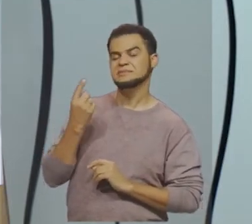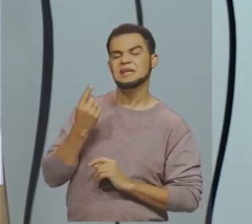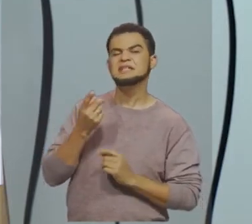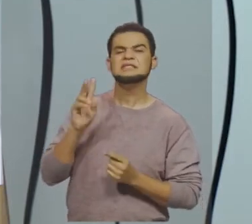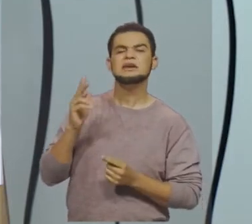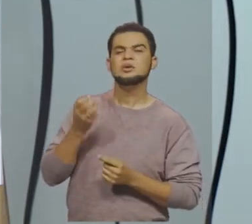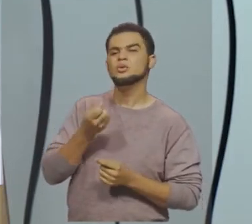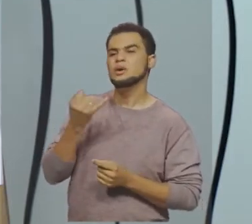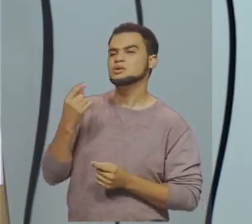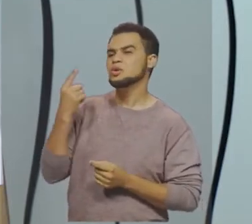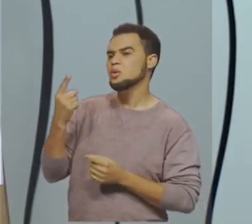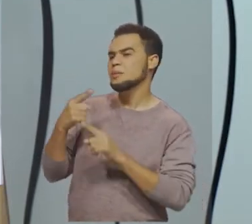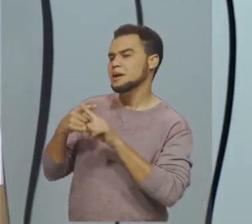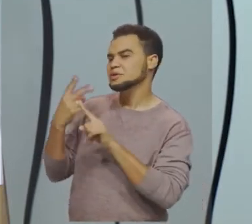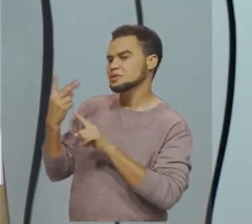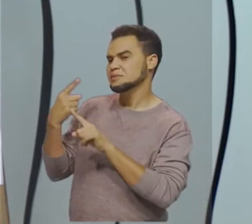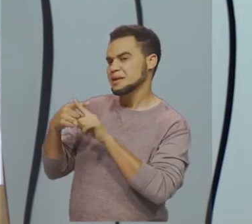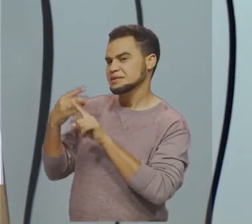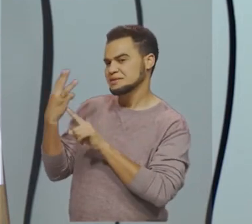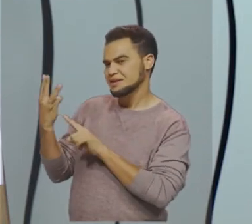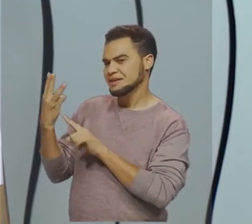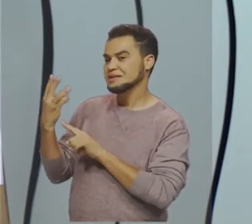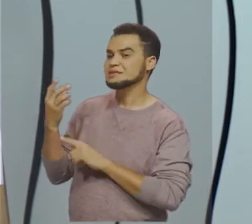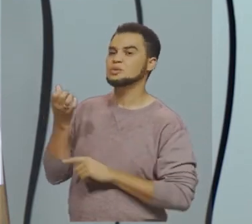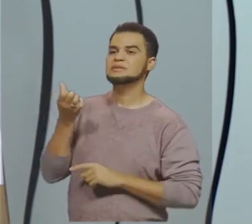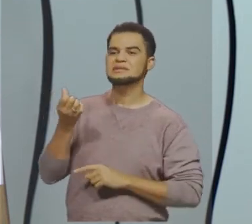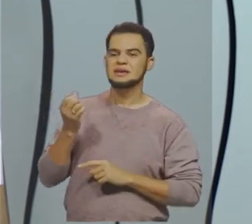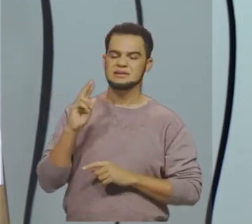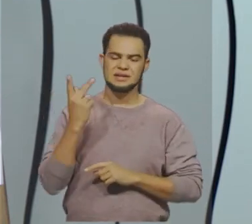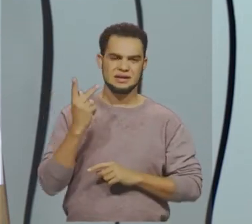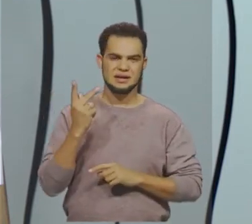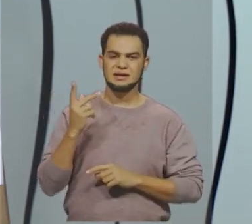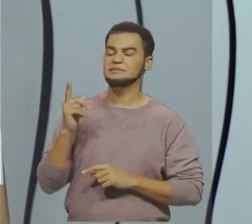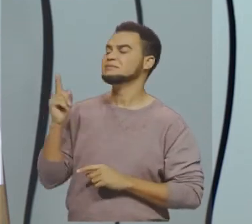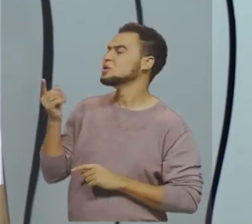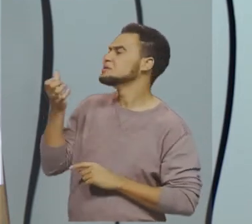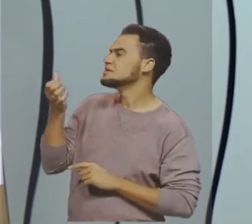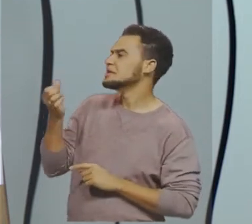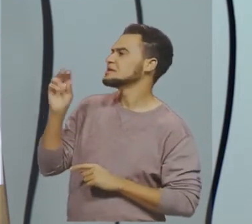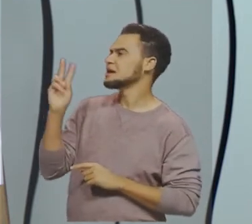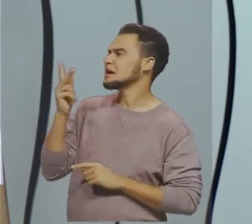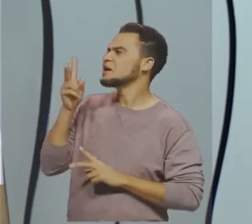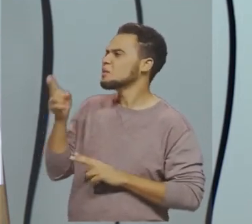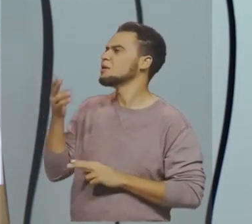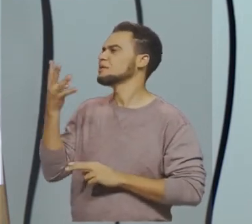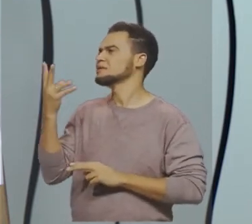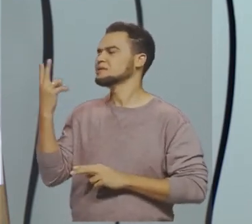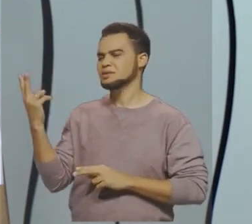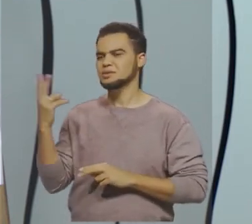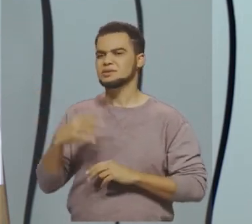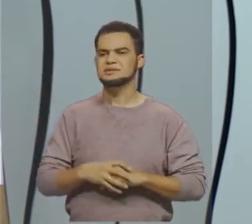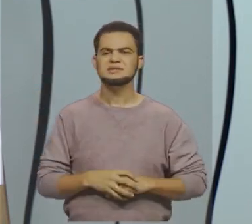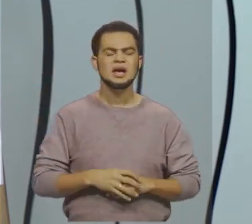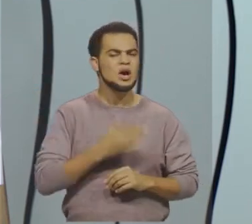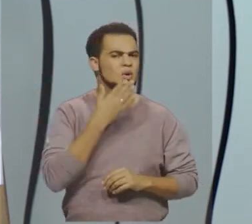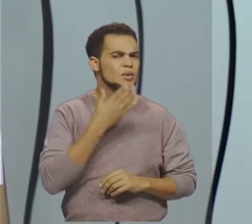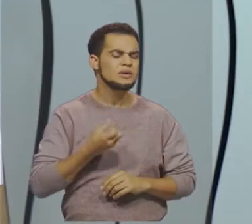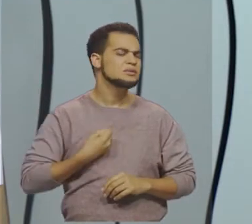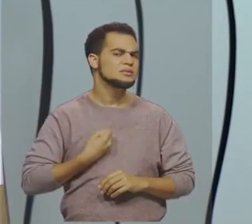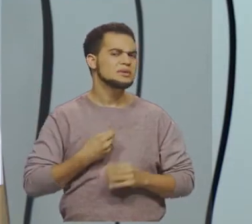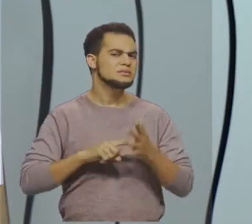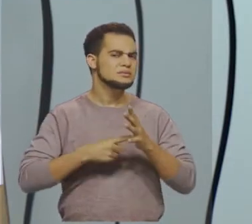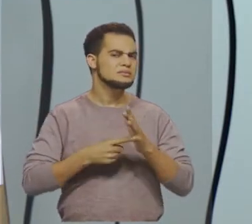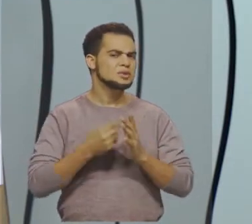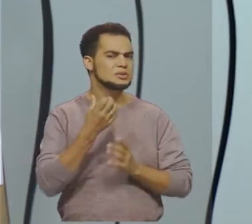1 mais 2 mais 3, 6H. 6H é igual a 42. Que número que eu multiplico com 6 que dá